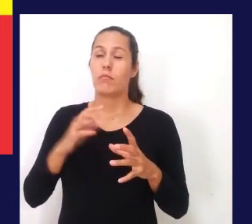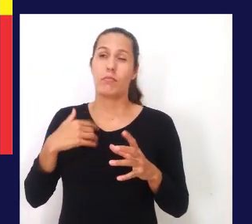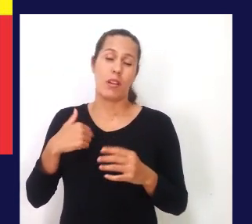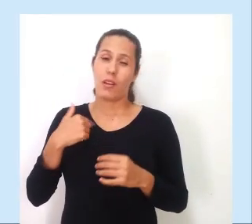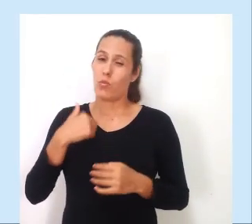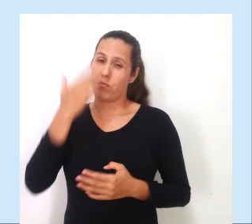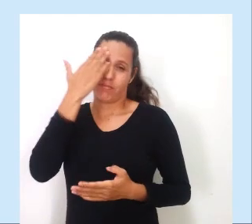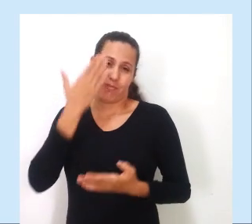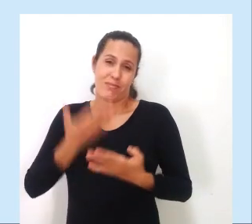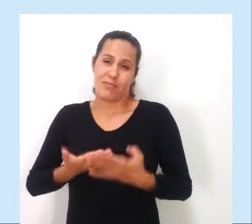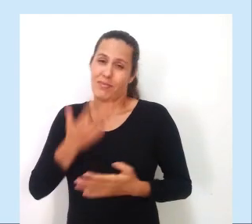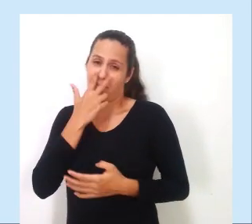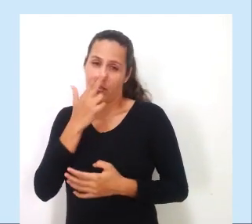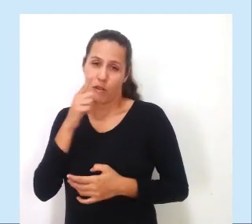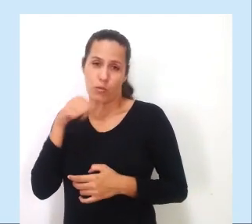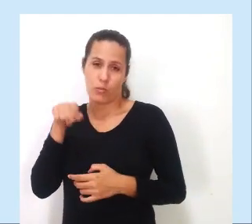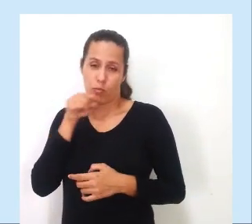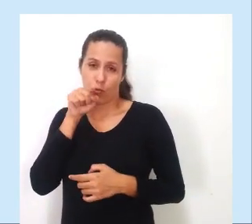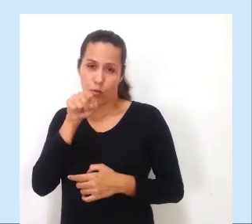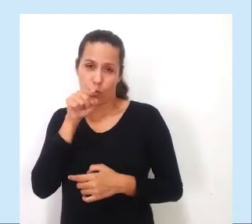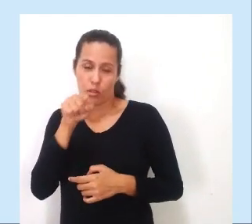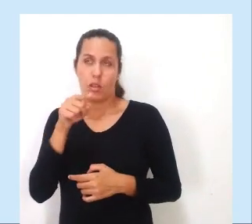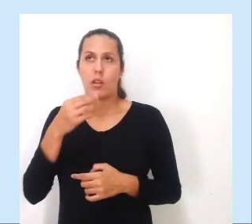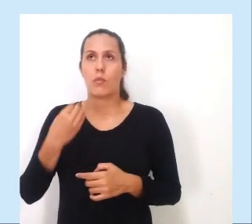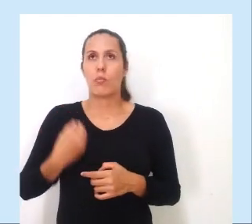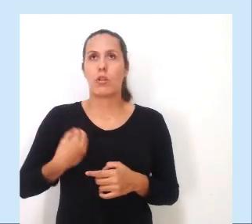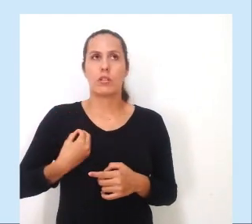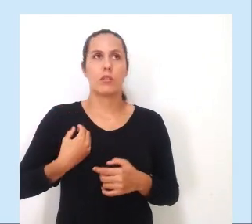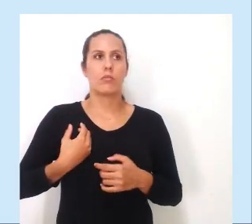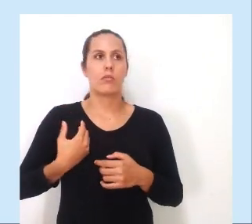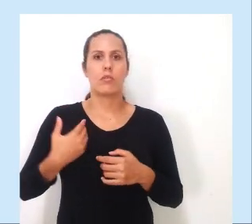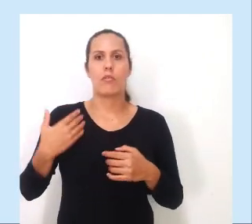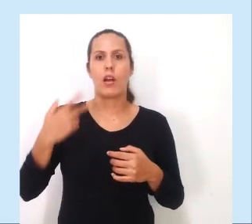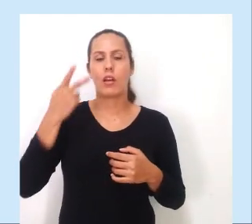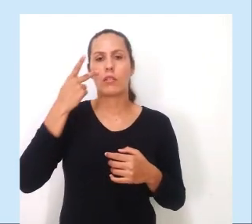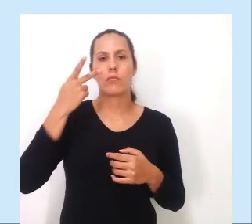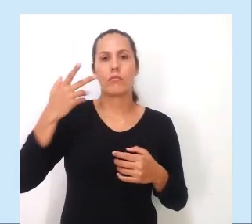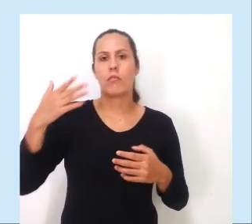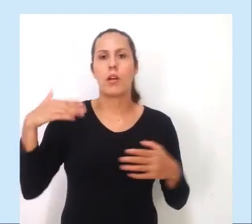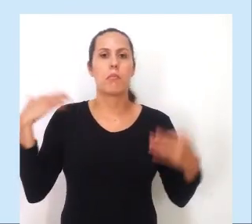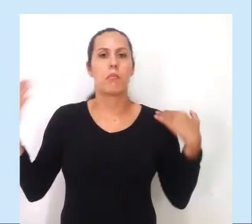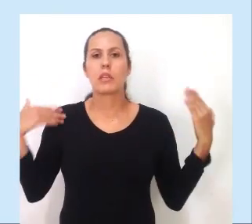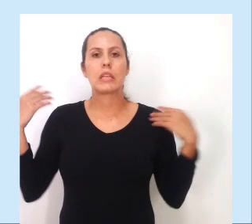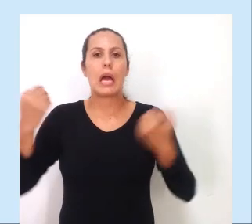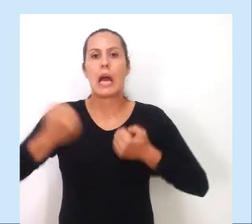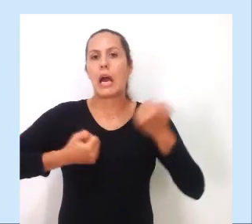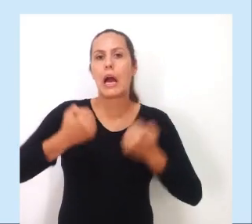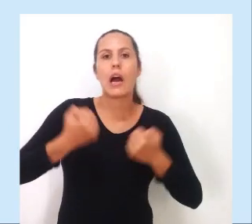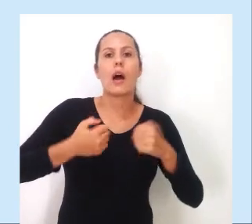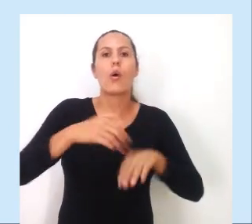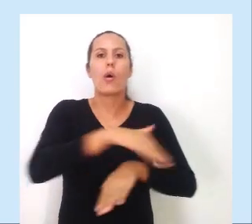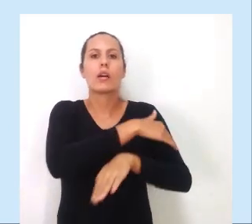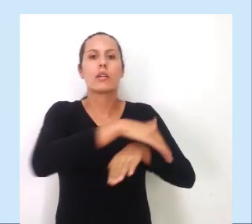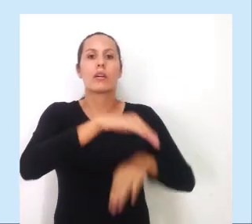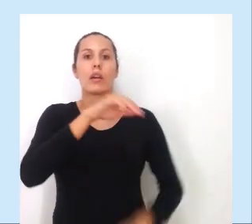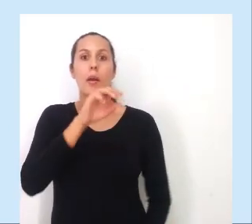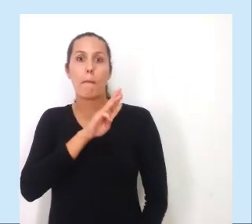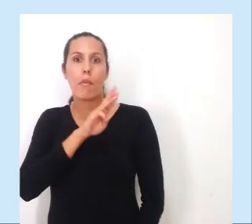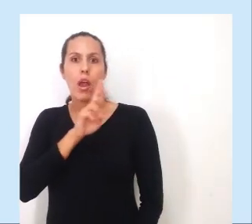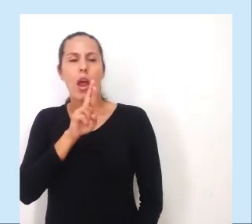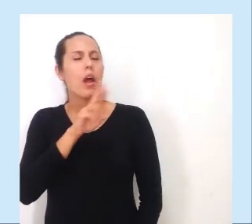que quando você esteja numa BR, que você começa a observar aquelas